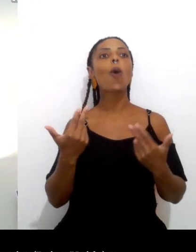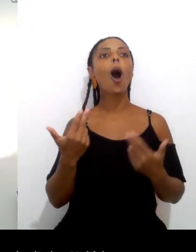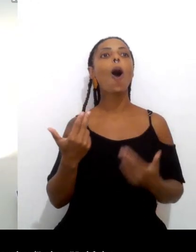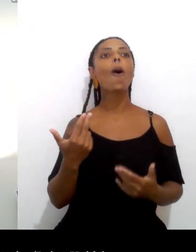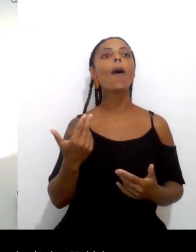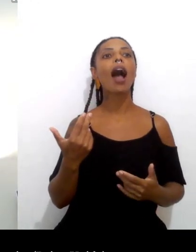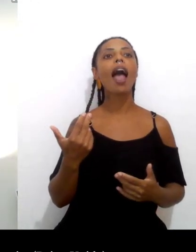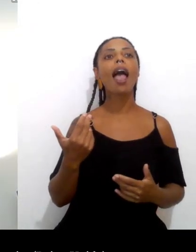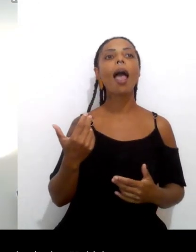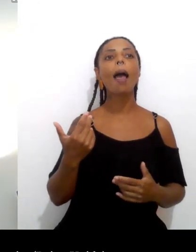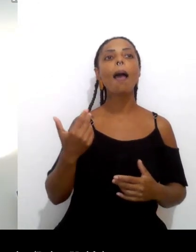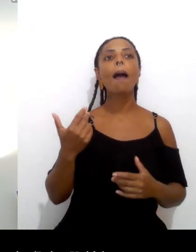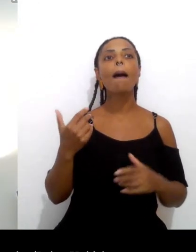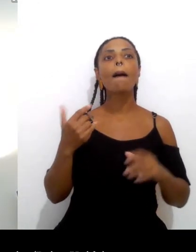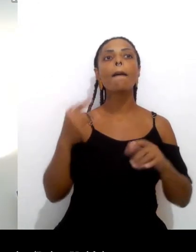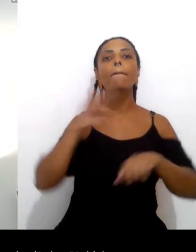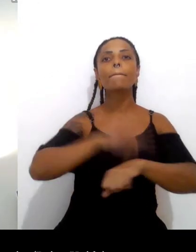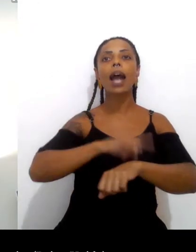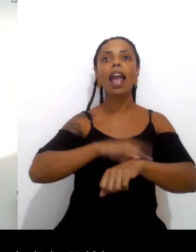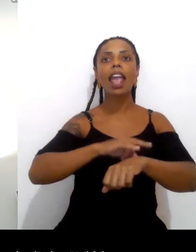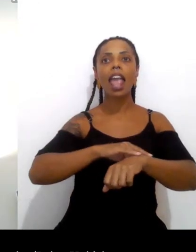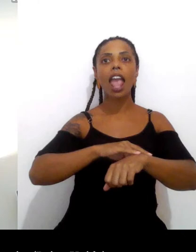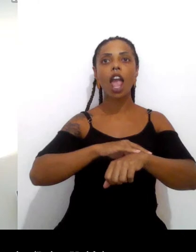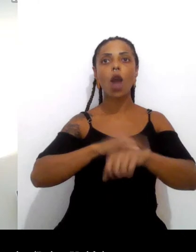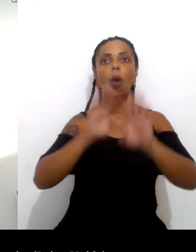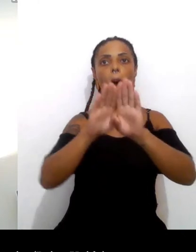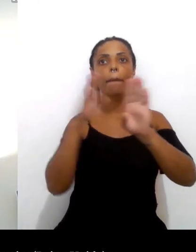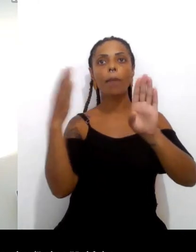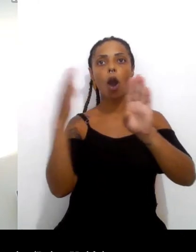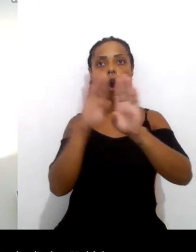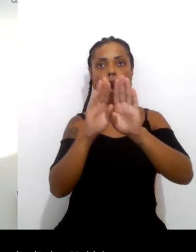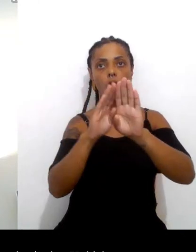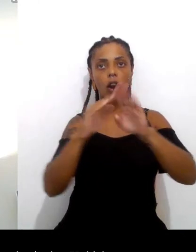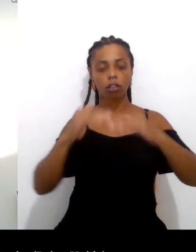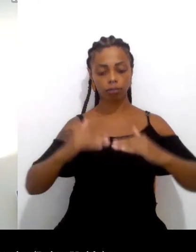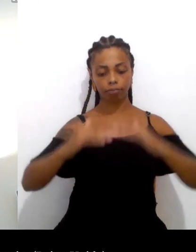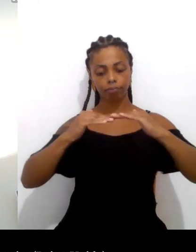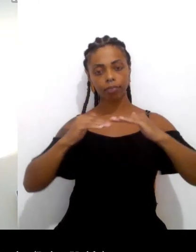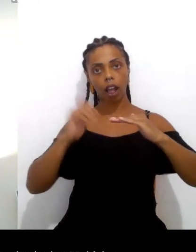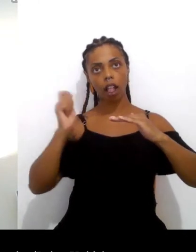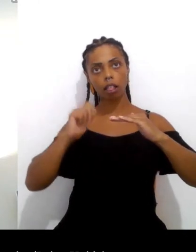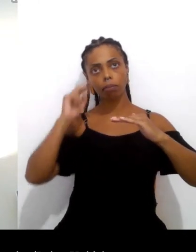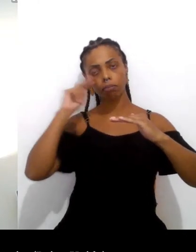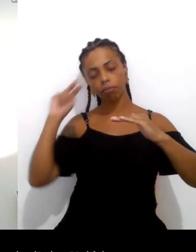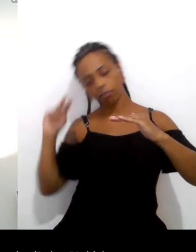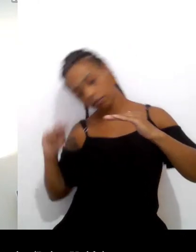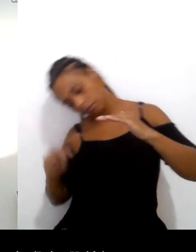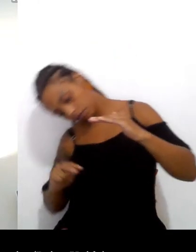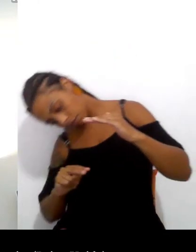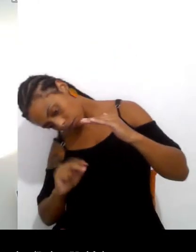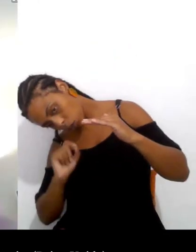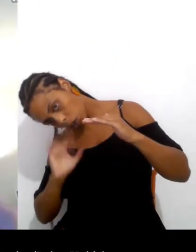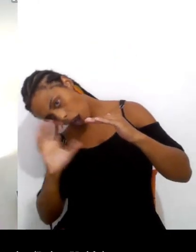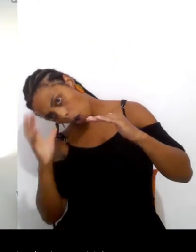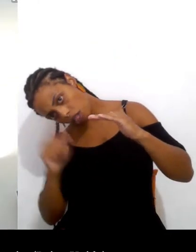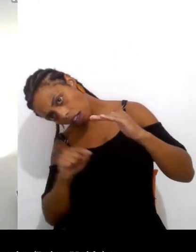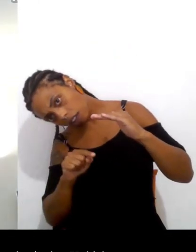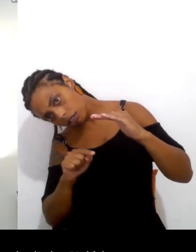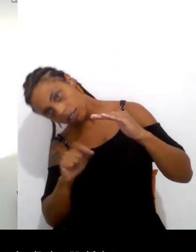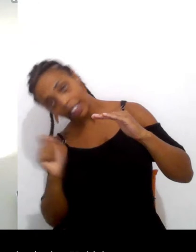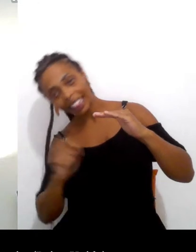são muito altas então a pessoa pode olhar ali por baixo né se não está acontecendo alguma coisa estranha ali dentro não é